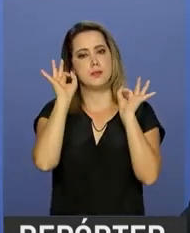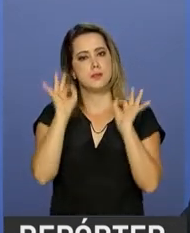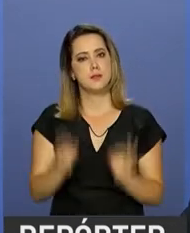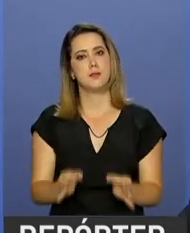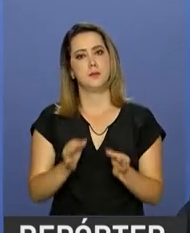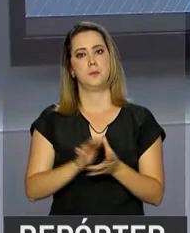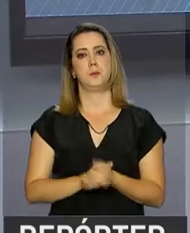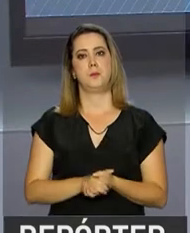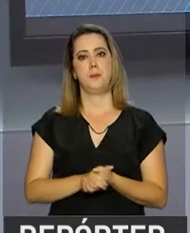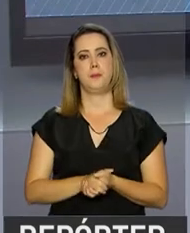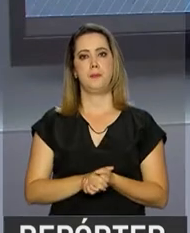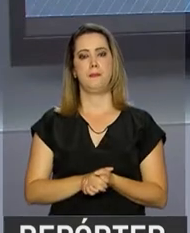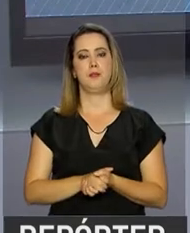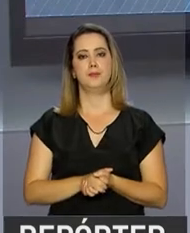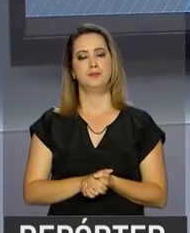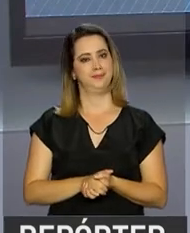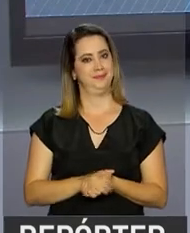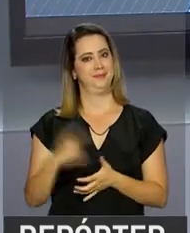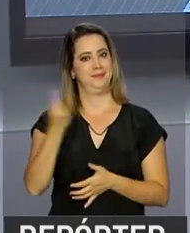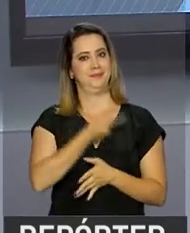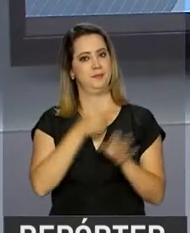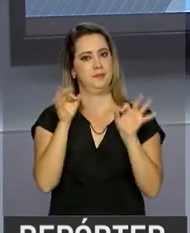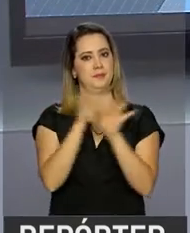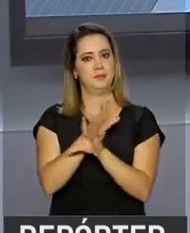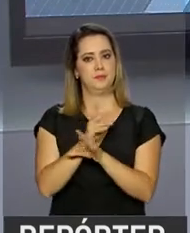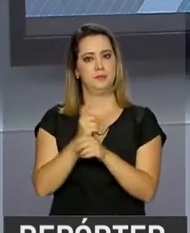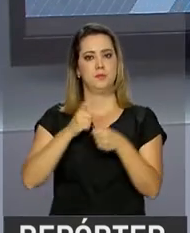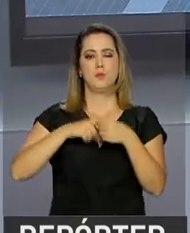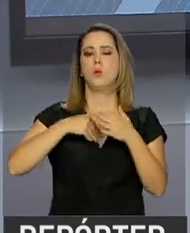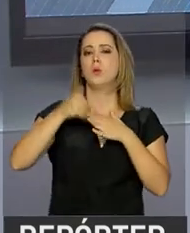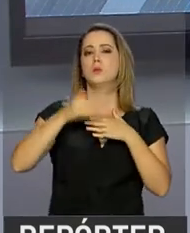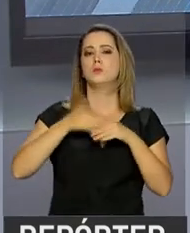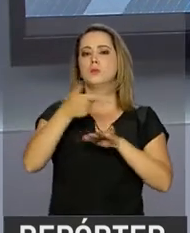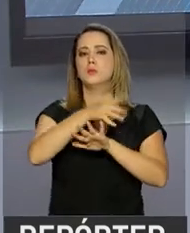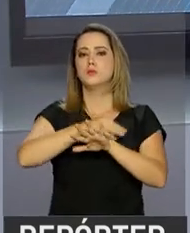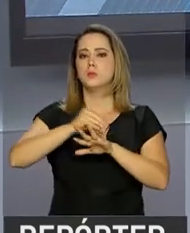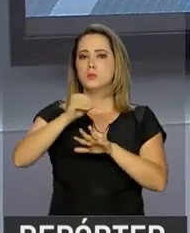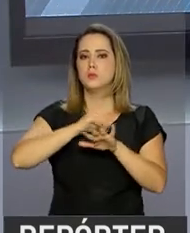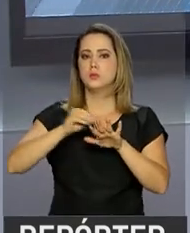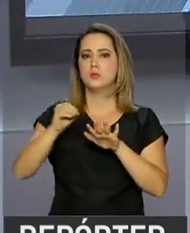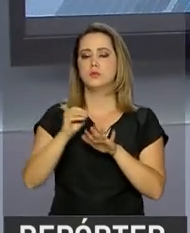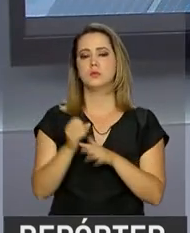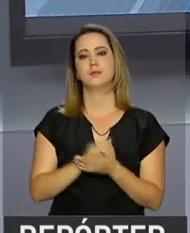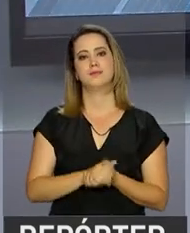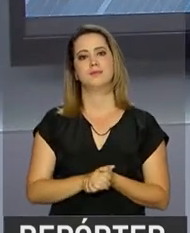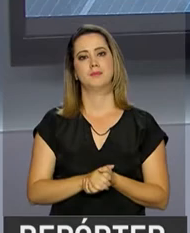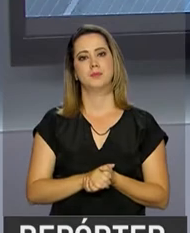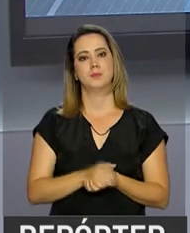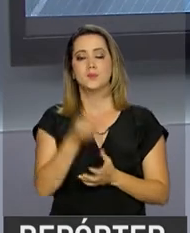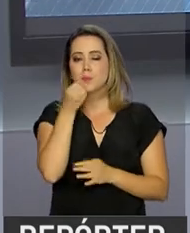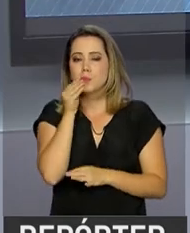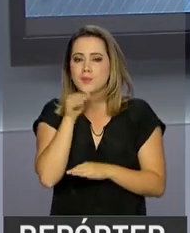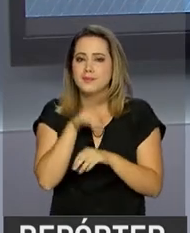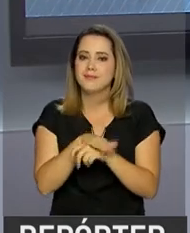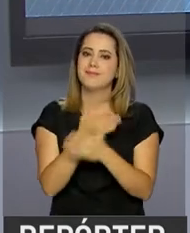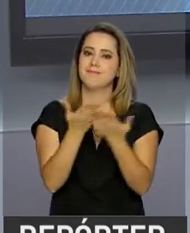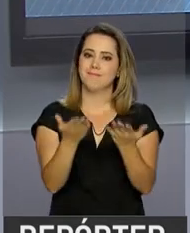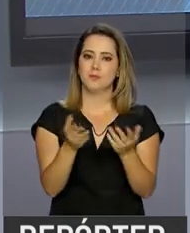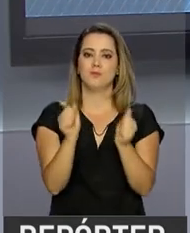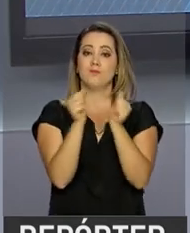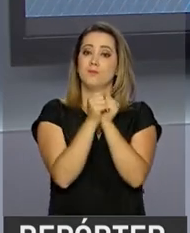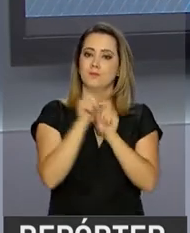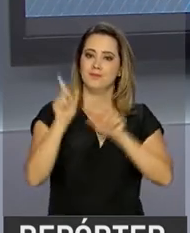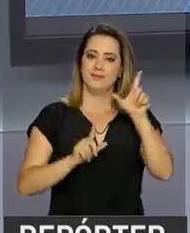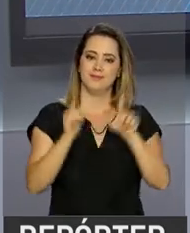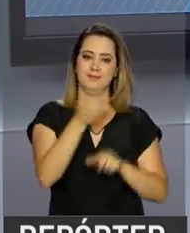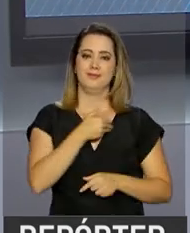pelo tema. Nós ficamos por aqui, voltamos a qualquer momento com outras informações. Uma boa noite para você